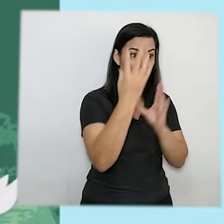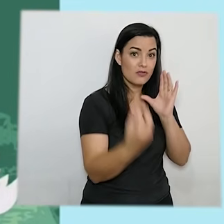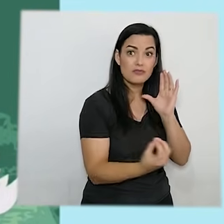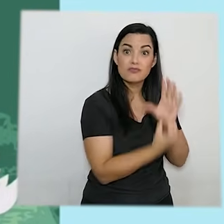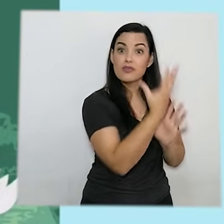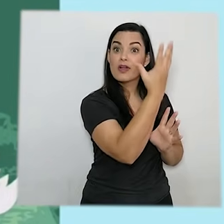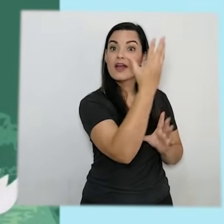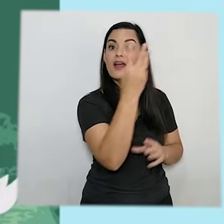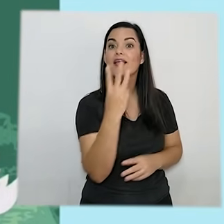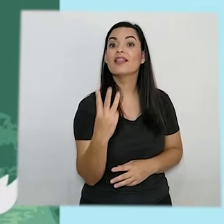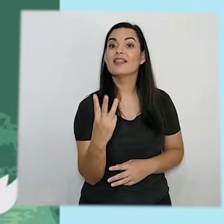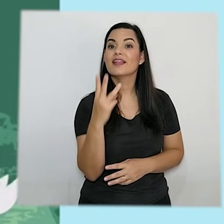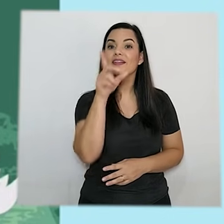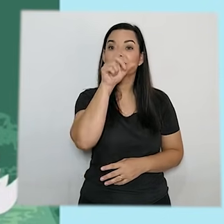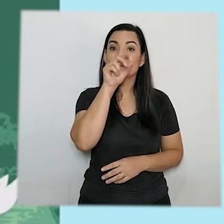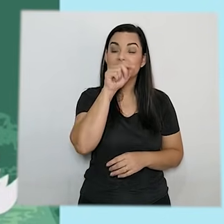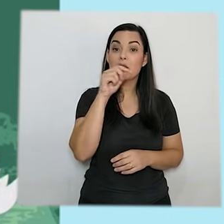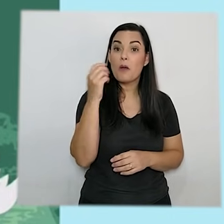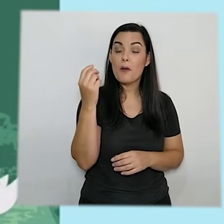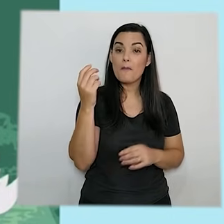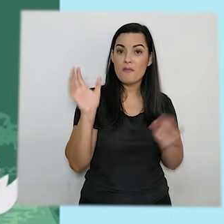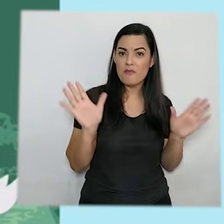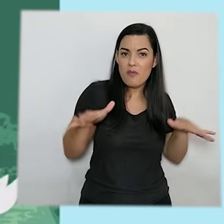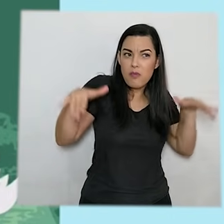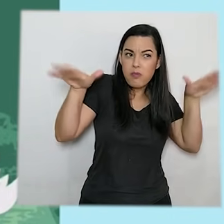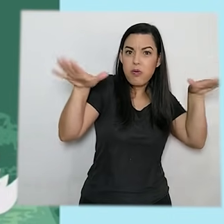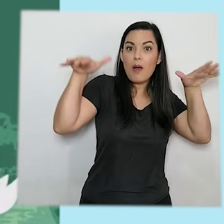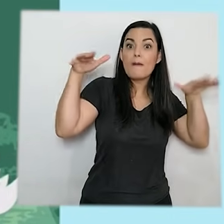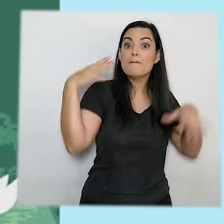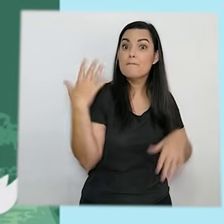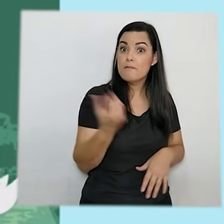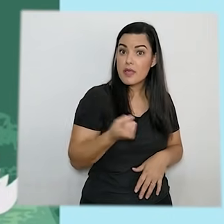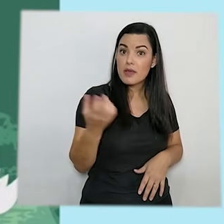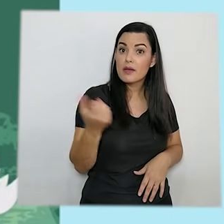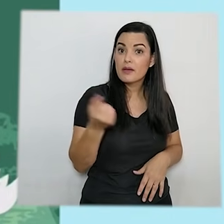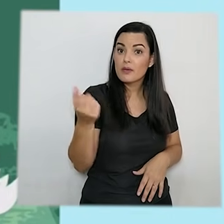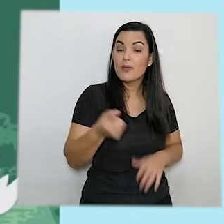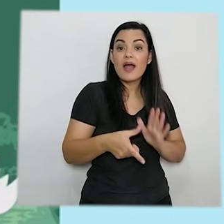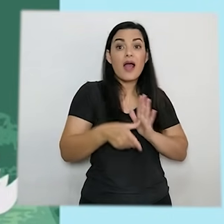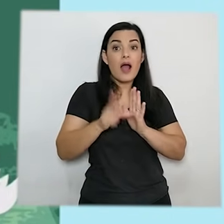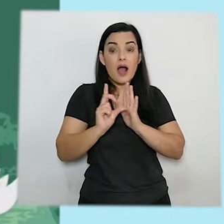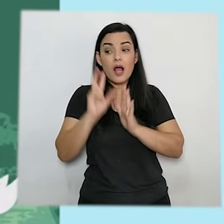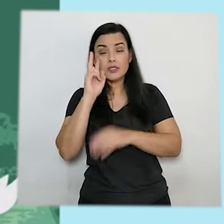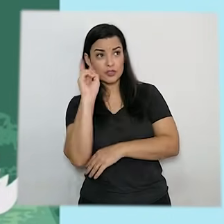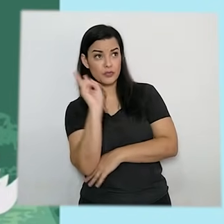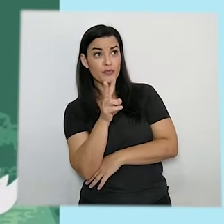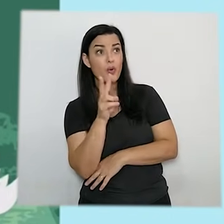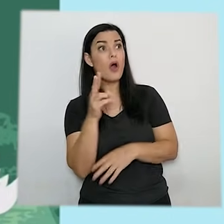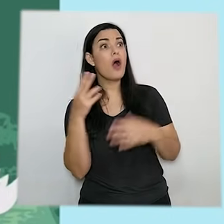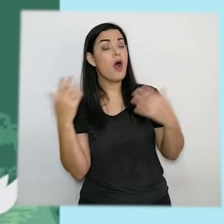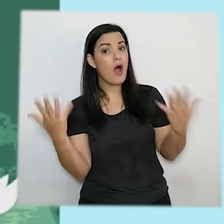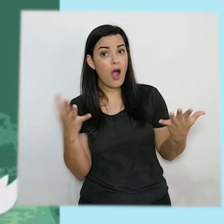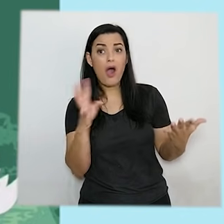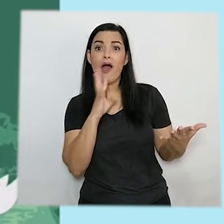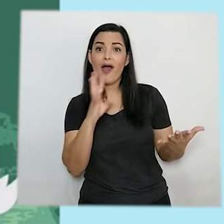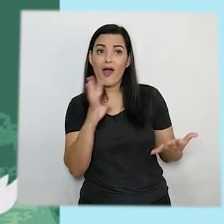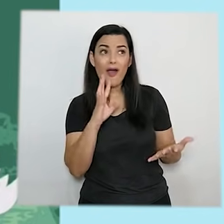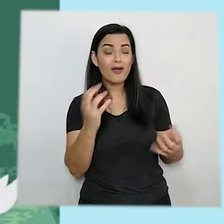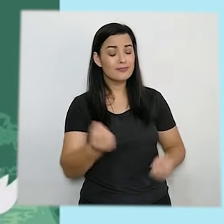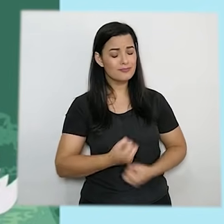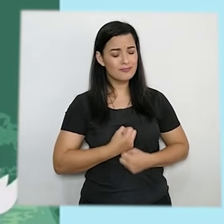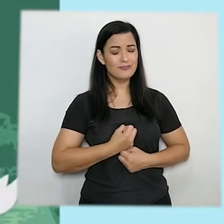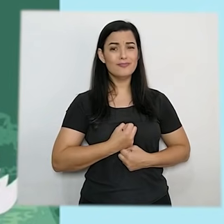O patinho reconheceu as lindas aves que já vira antes e sentiu-se invadir por uma